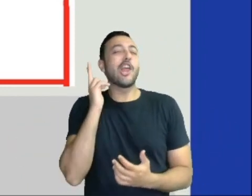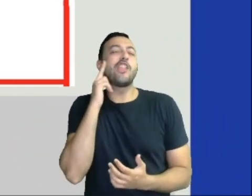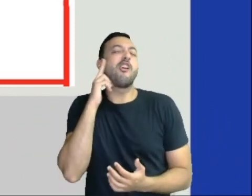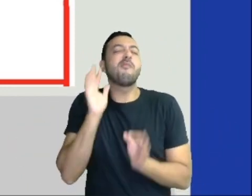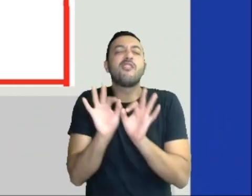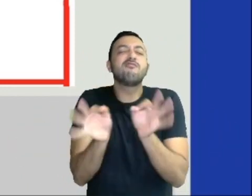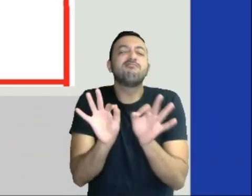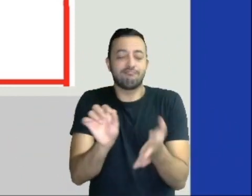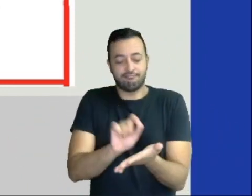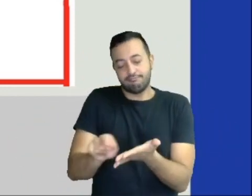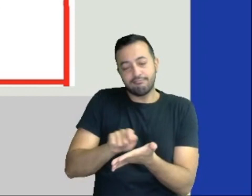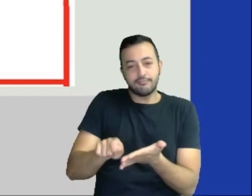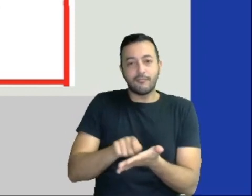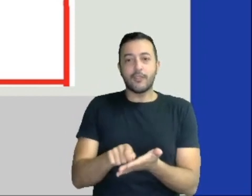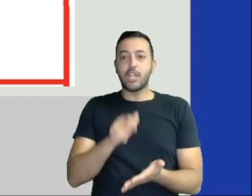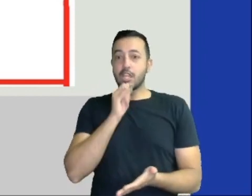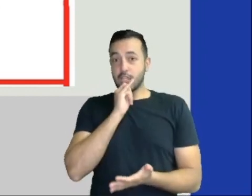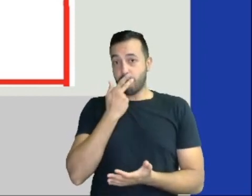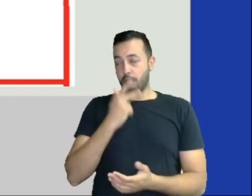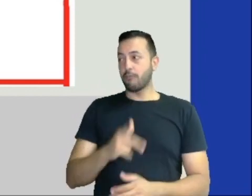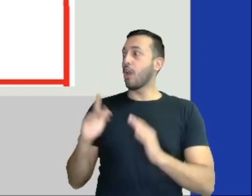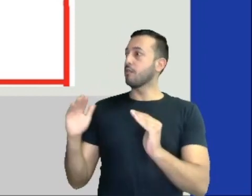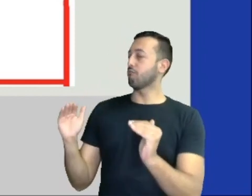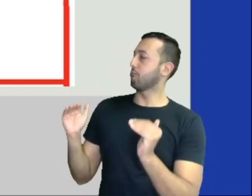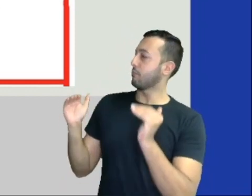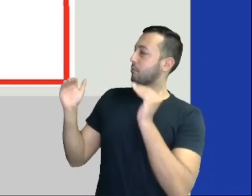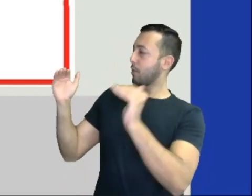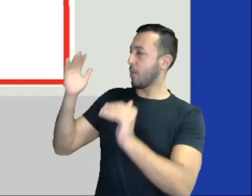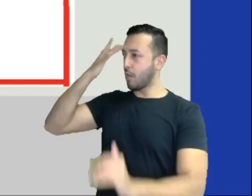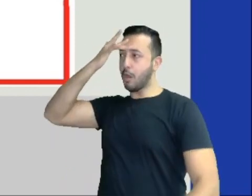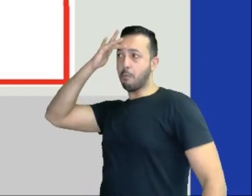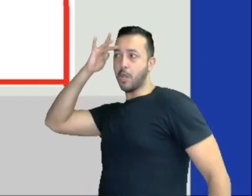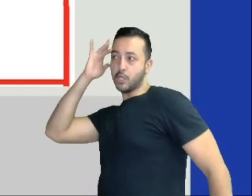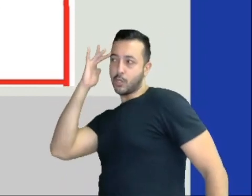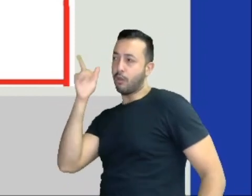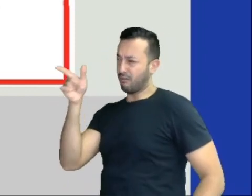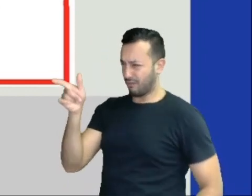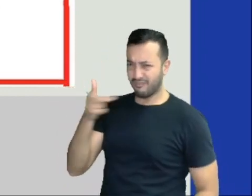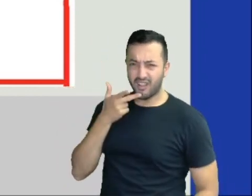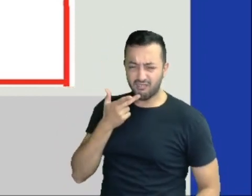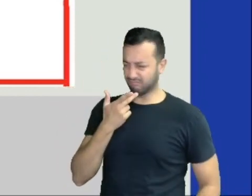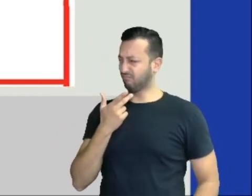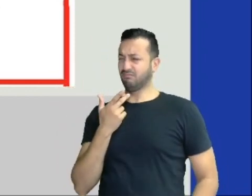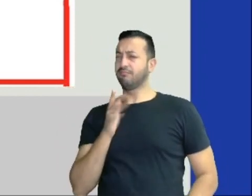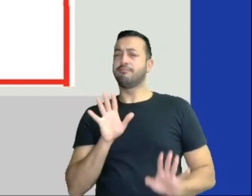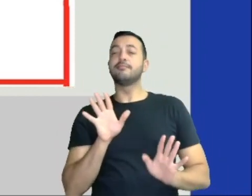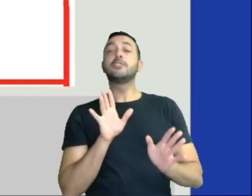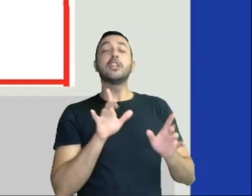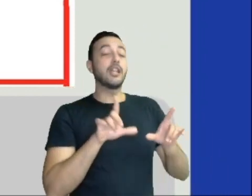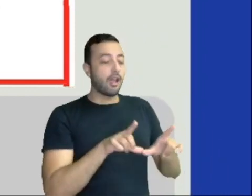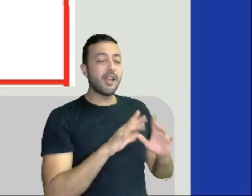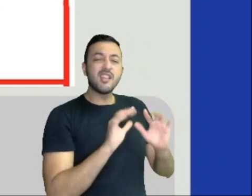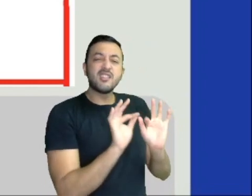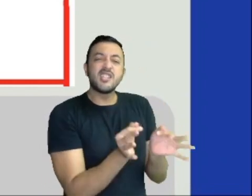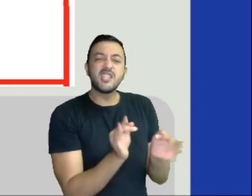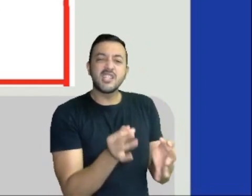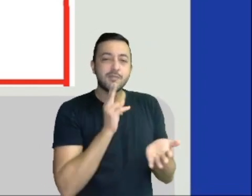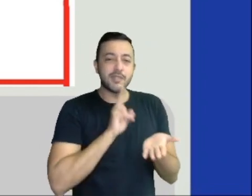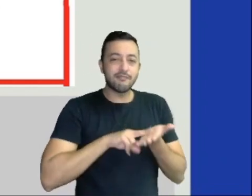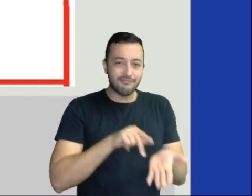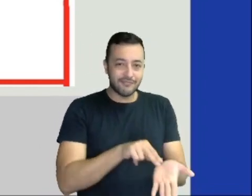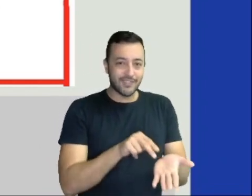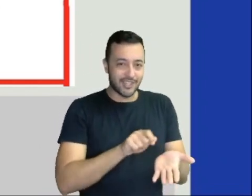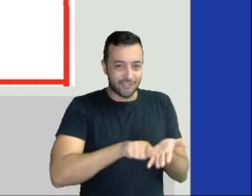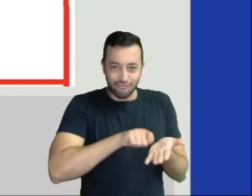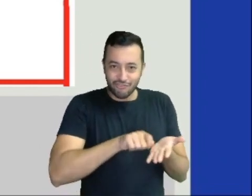então por exemplo é Excelentíssimo Senhor não para escrever um bilhete a gente coloca lá né o nome da pessoa Às